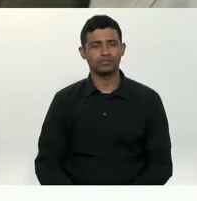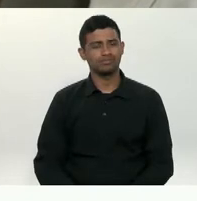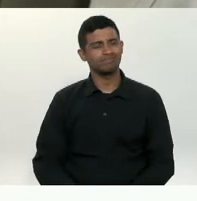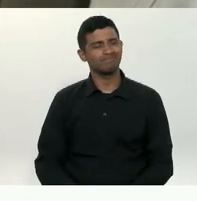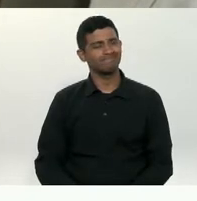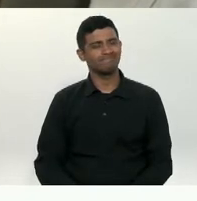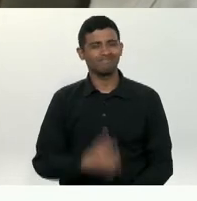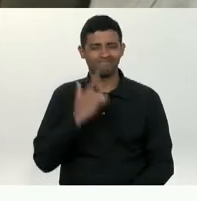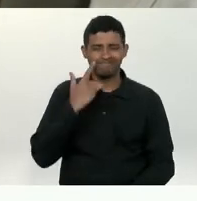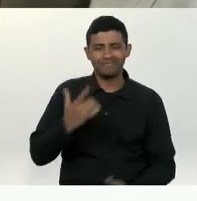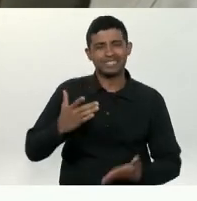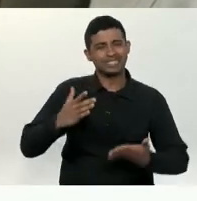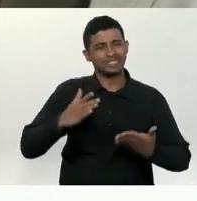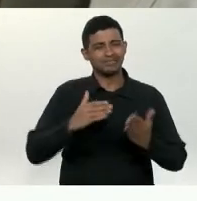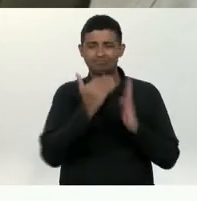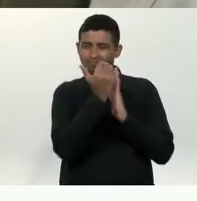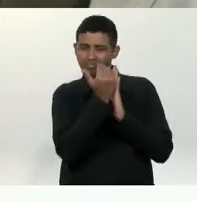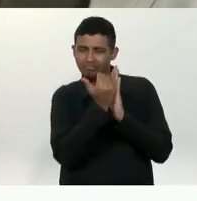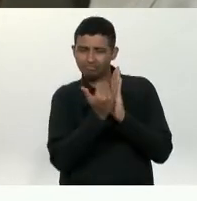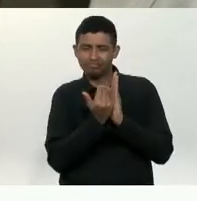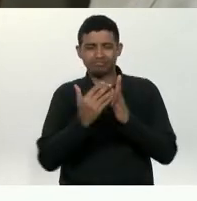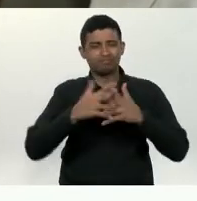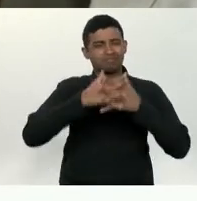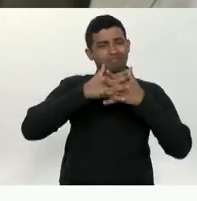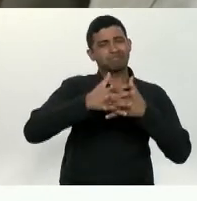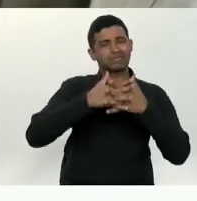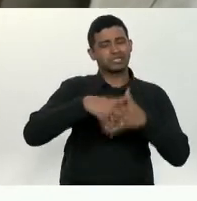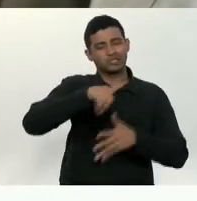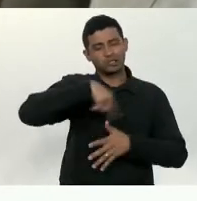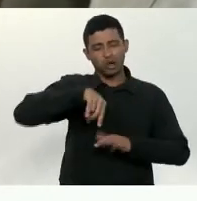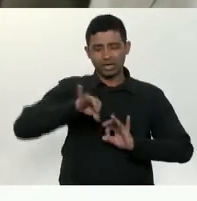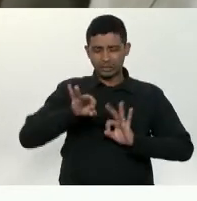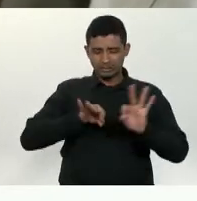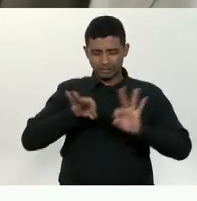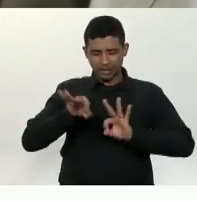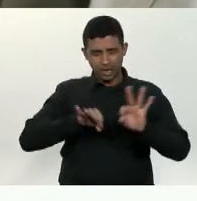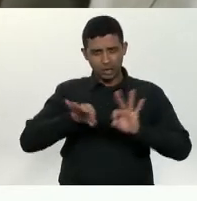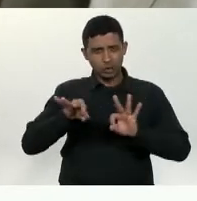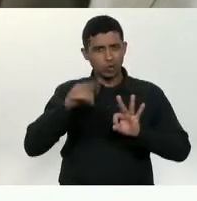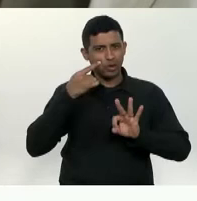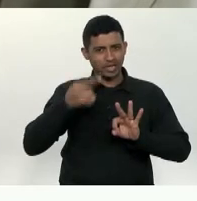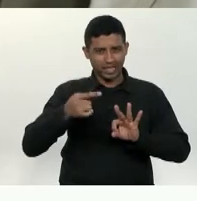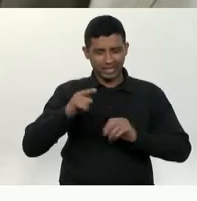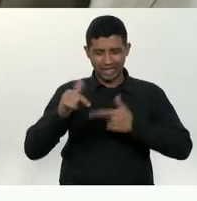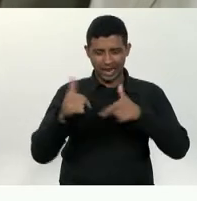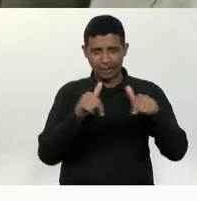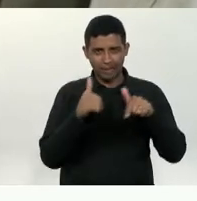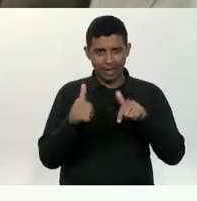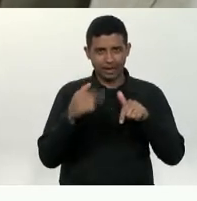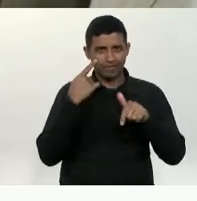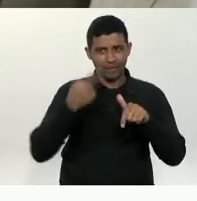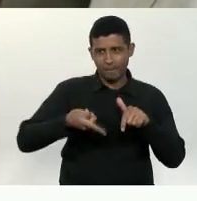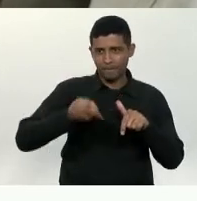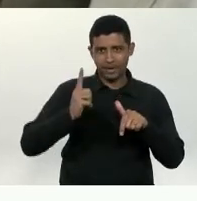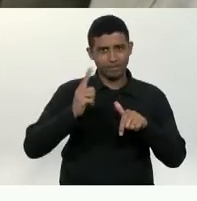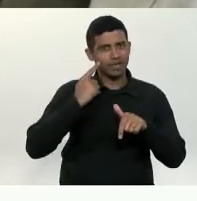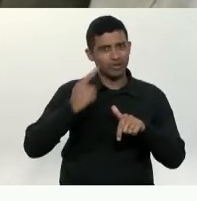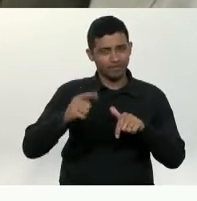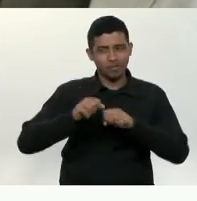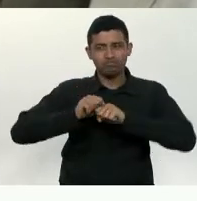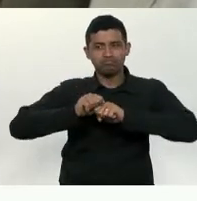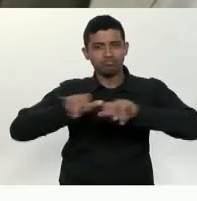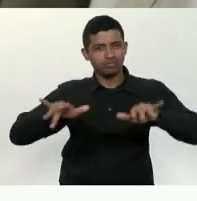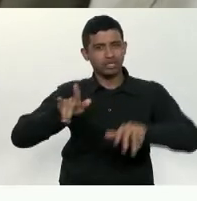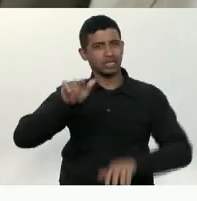confundiu um pouco as pautas e nós estabelecemos um plano de trabalho em que primeiro cuidaríamos do livre mercado de gás. O marco regulatório